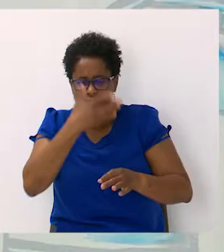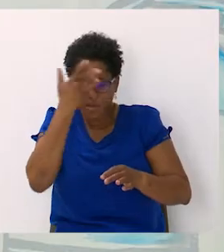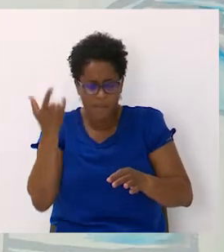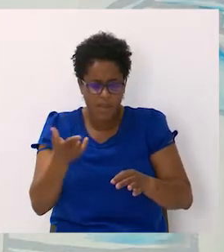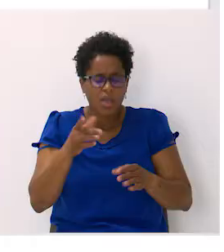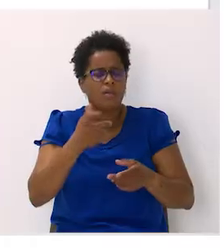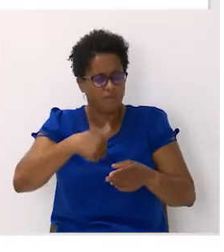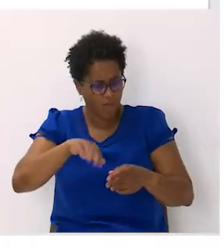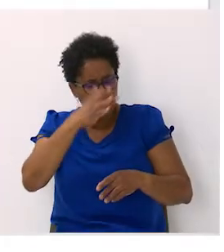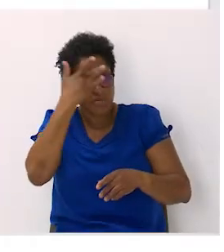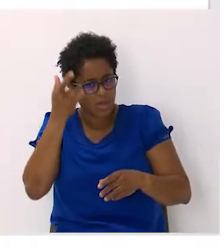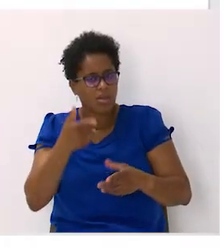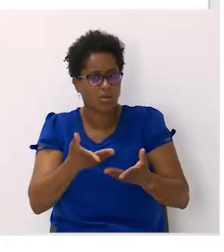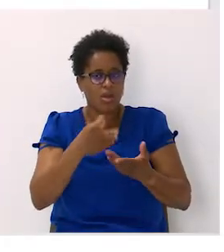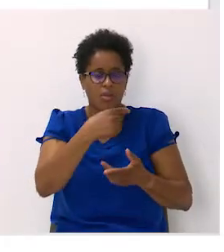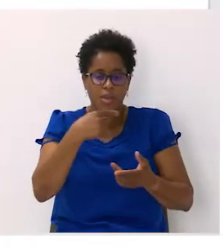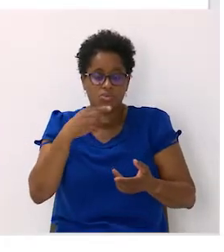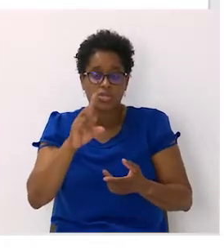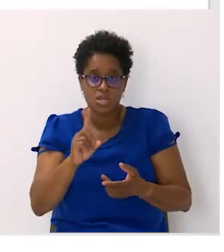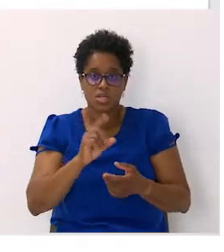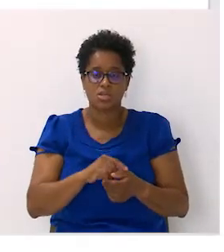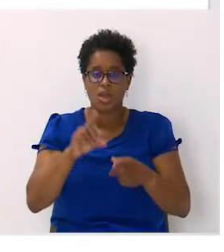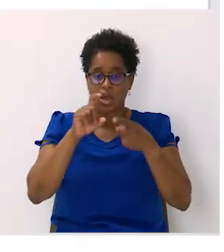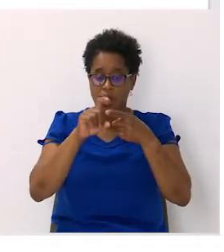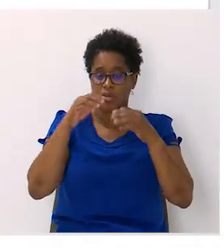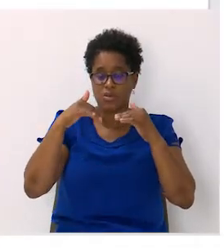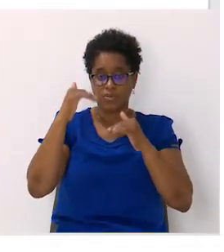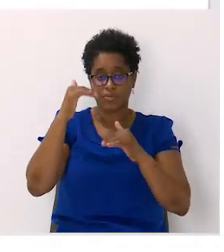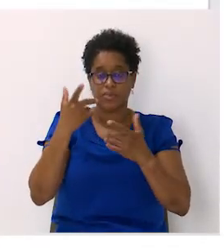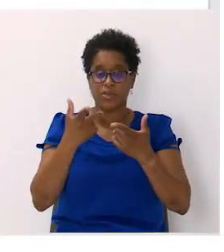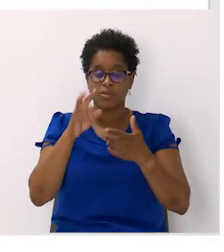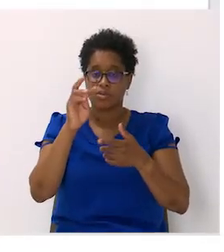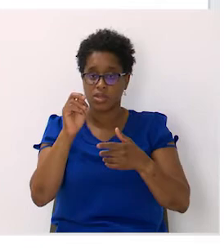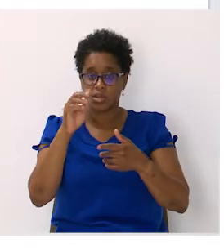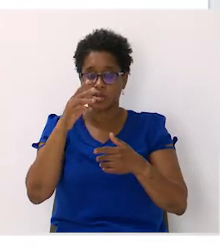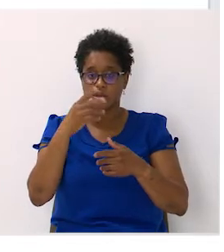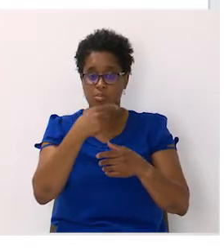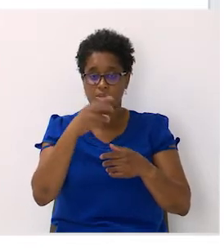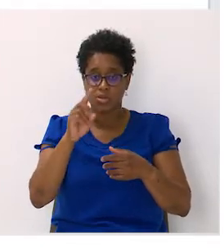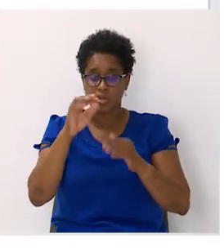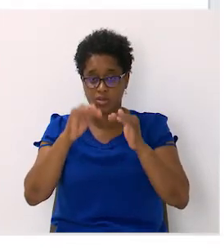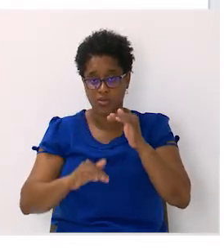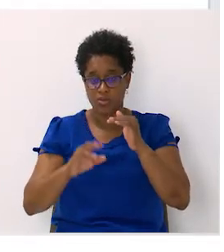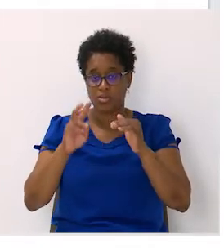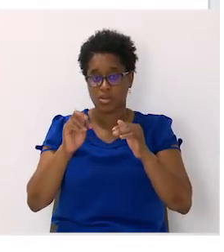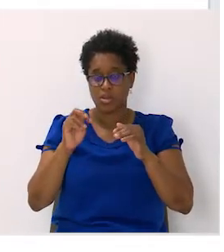vamos simplificar. Neste caso, menos 6 a dividir por 3 de expoente